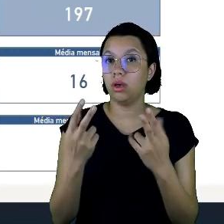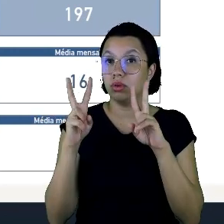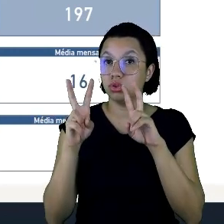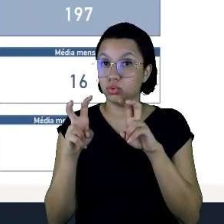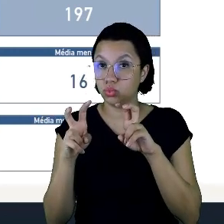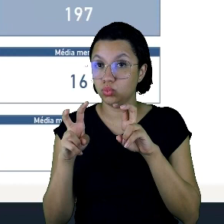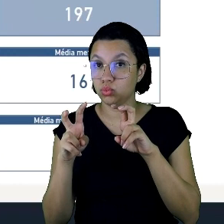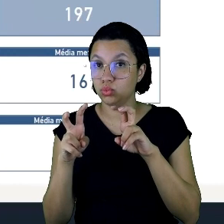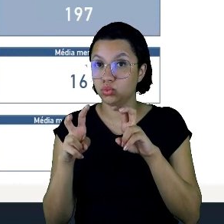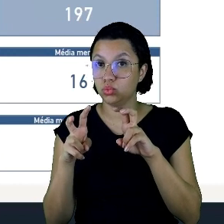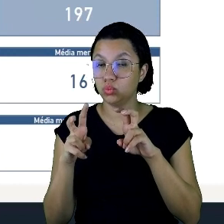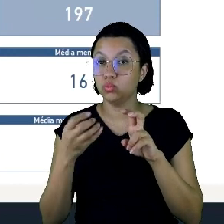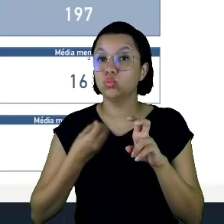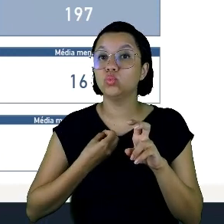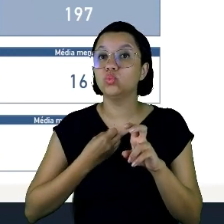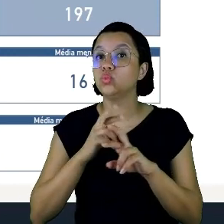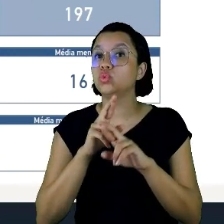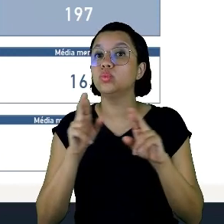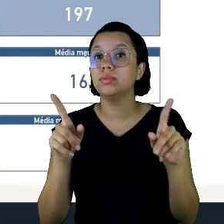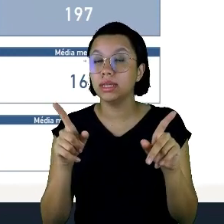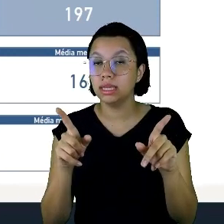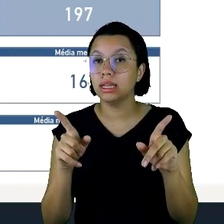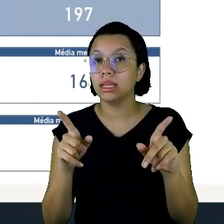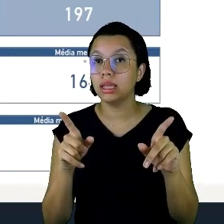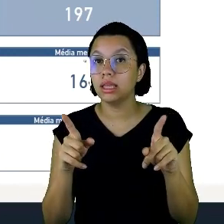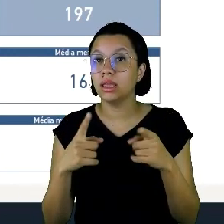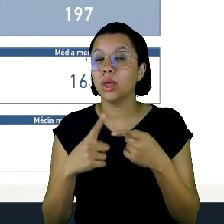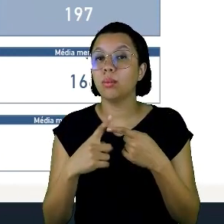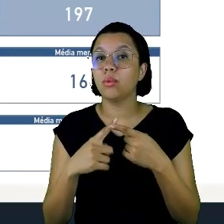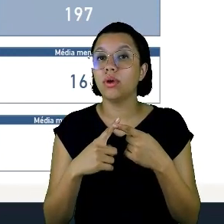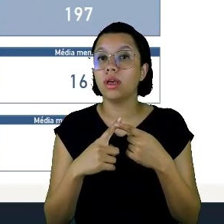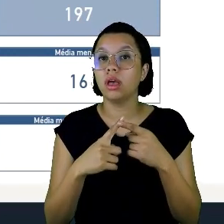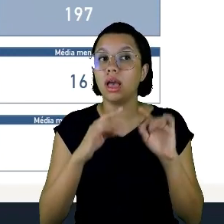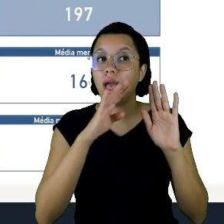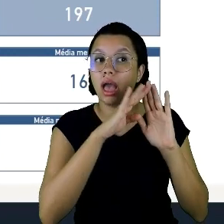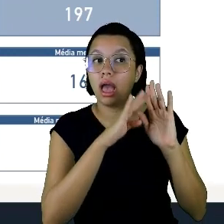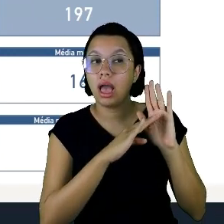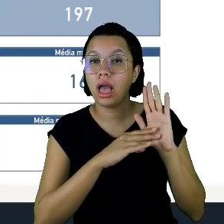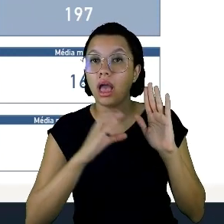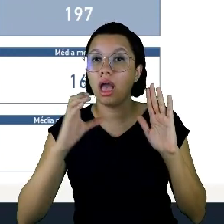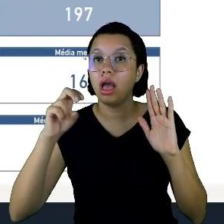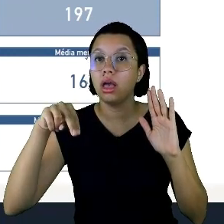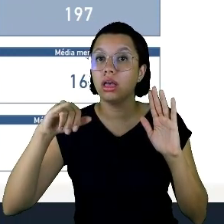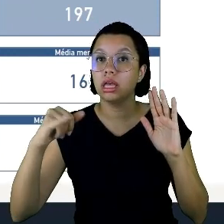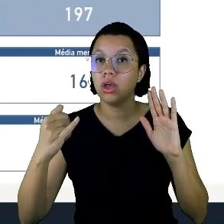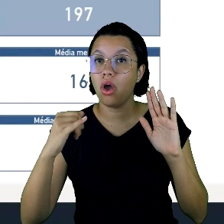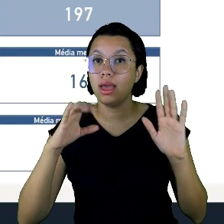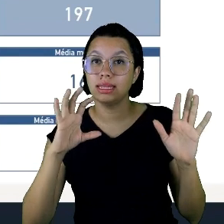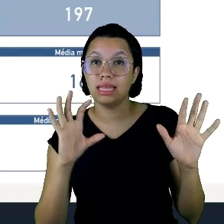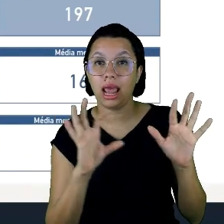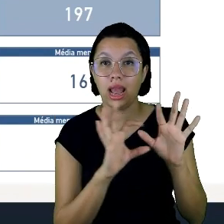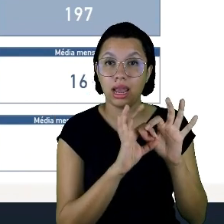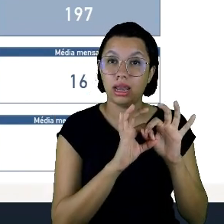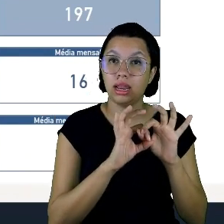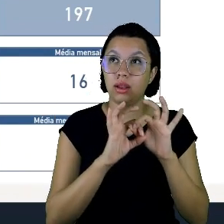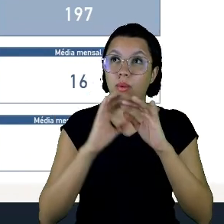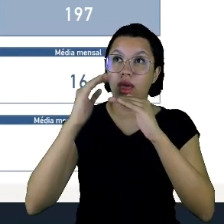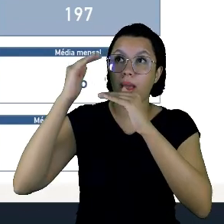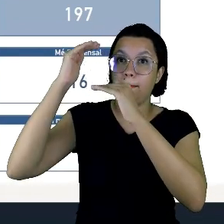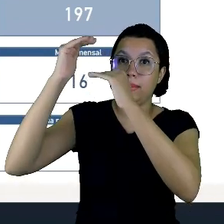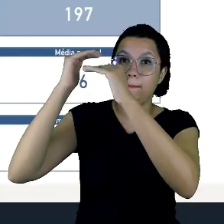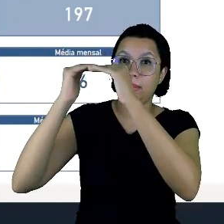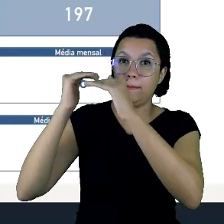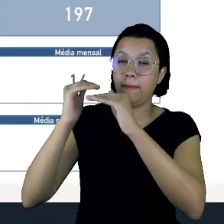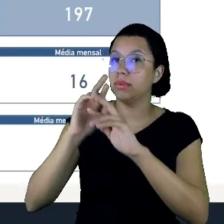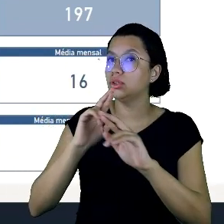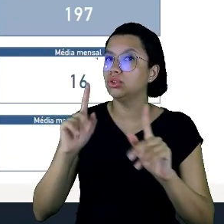que tem o mesmo assunto com códigos diferentes. Isso daqui é porque na tabela do CNJ